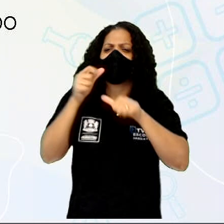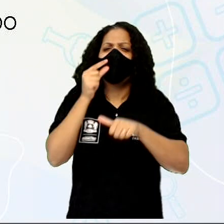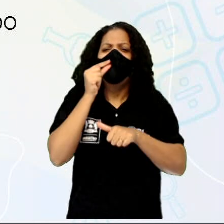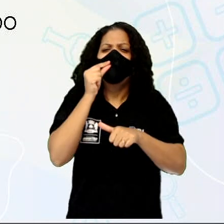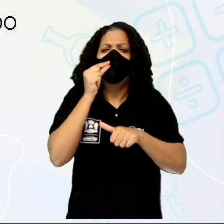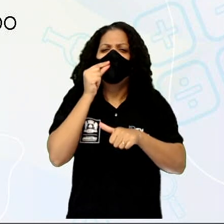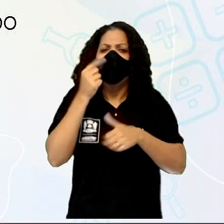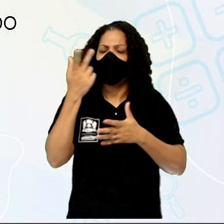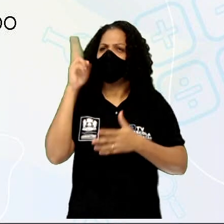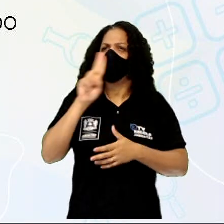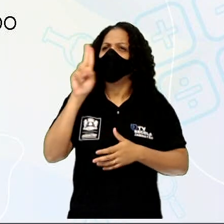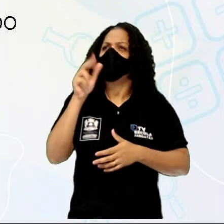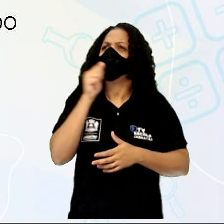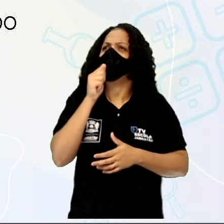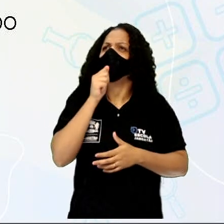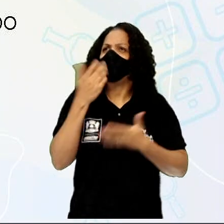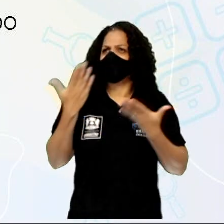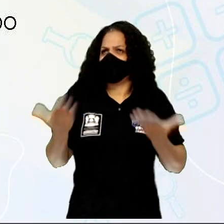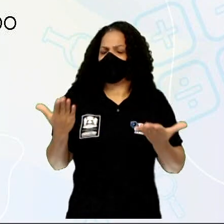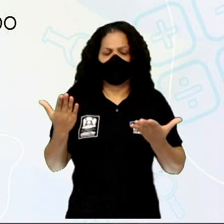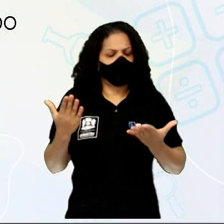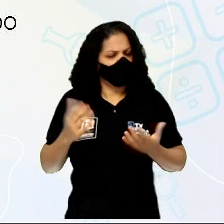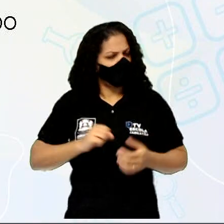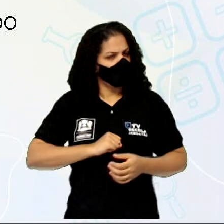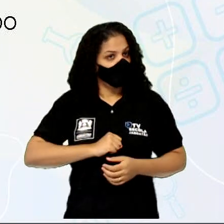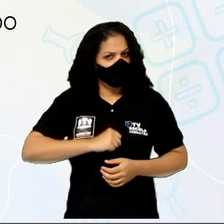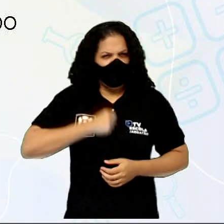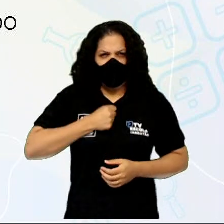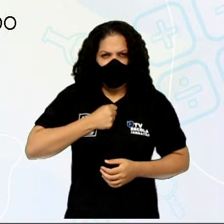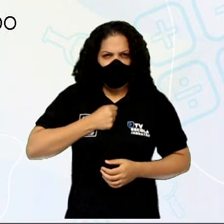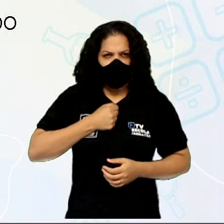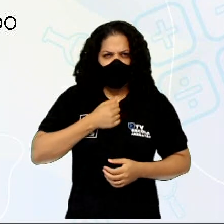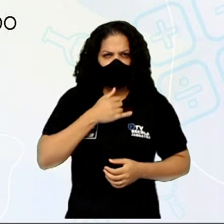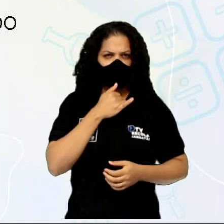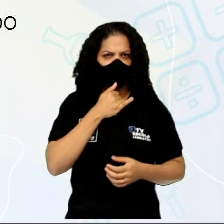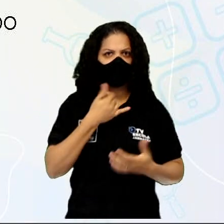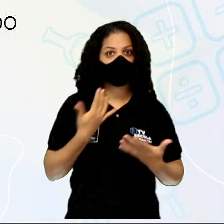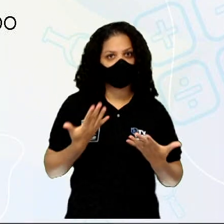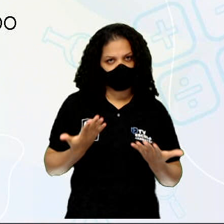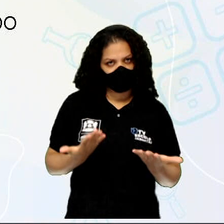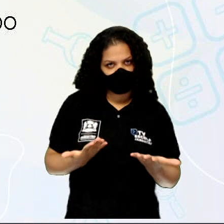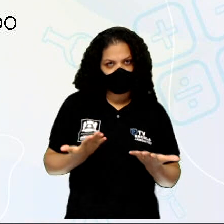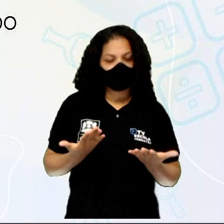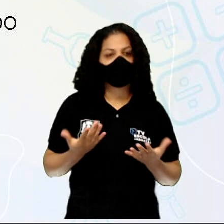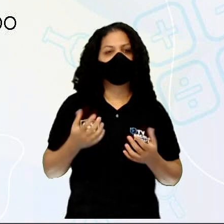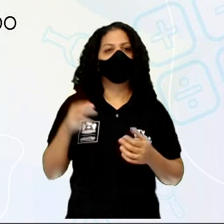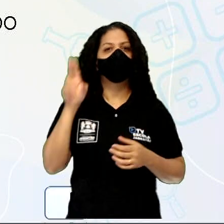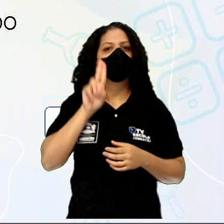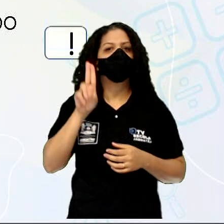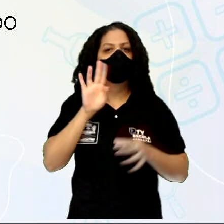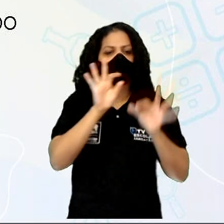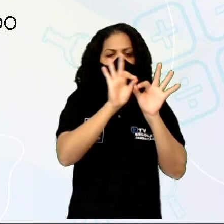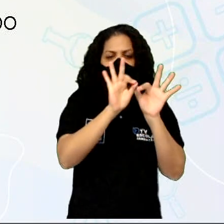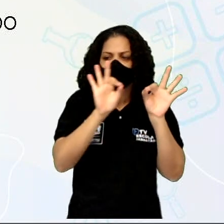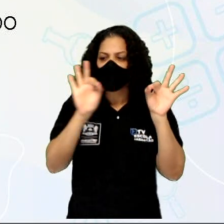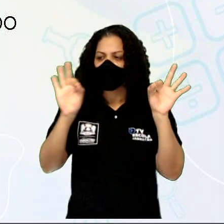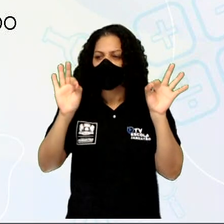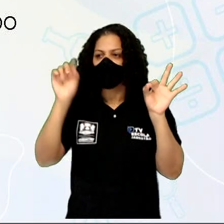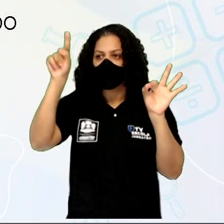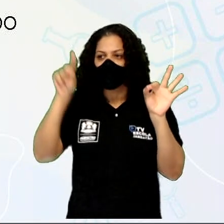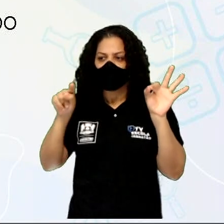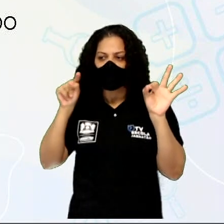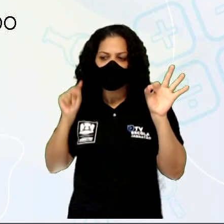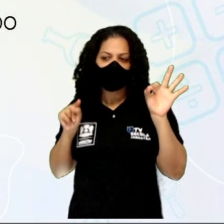serve. Nessa frase, ela expressa um descontentamento. Então, nós vamos usar a